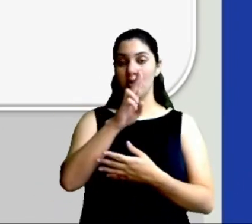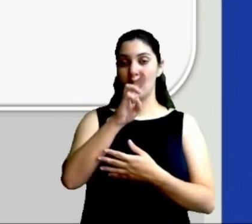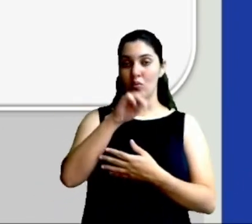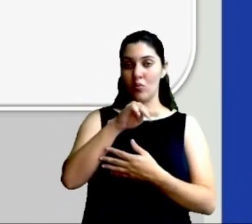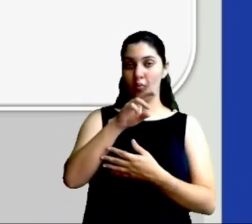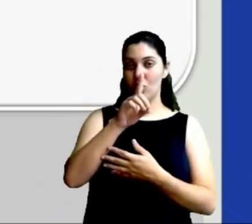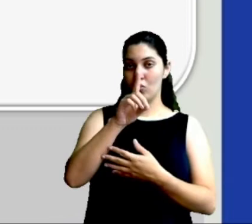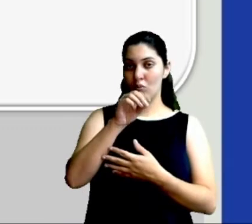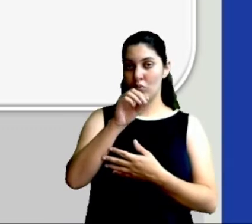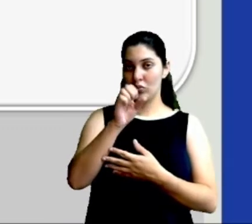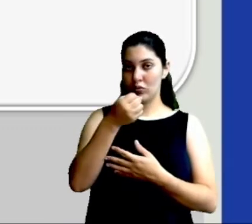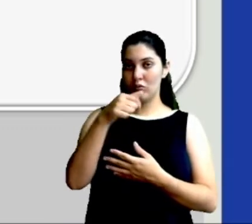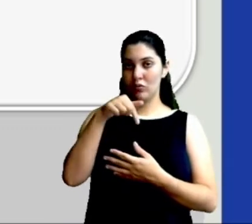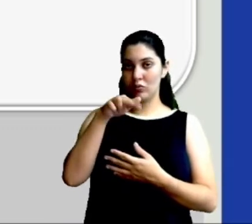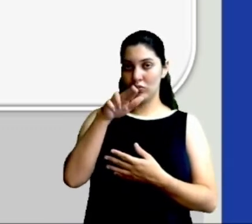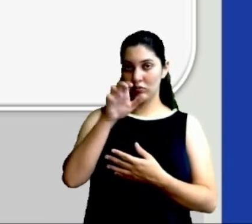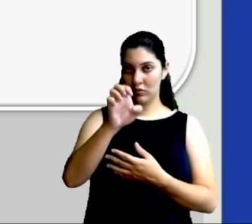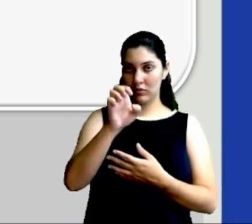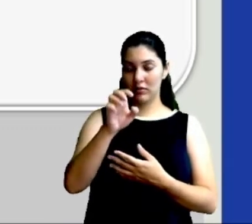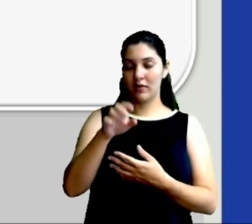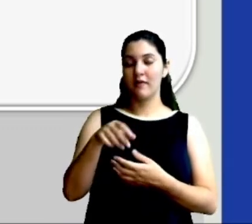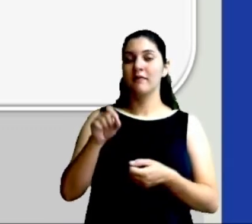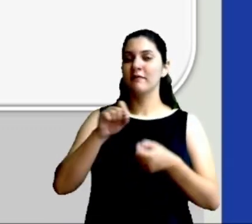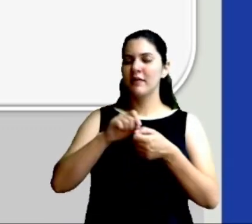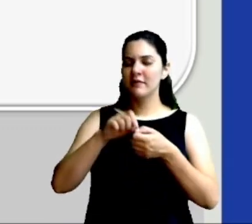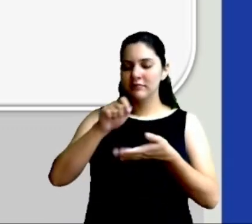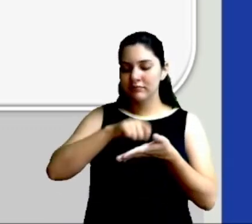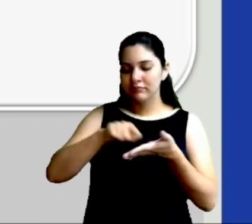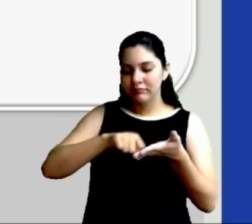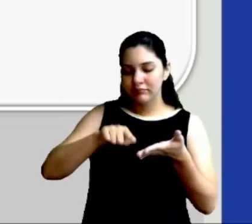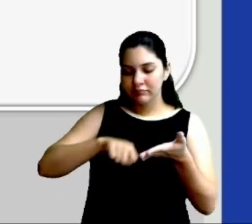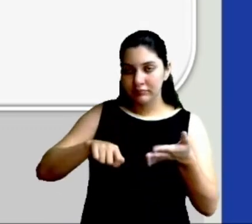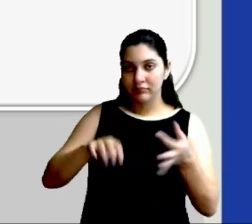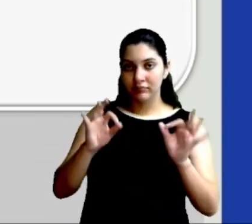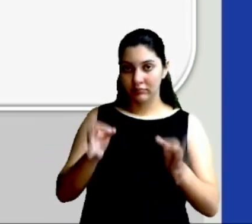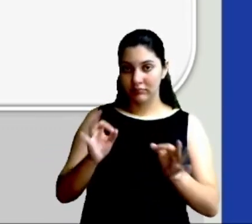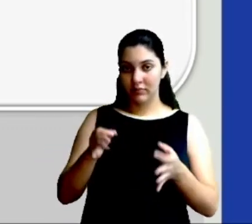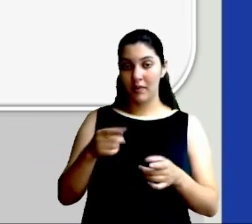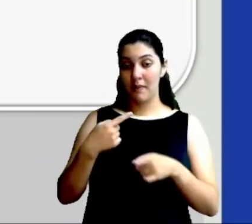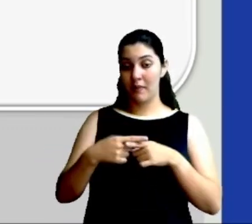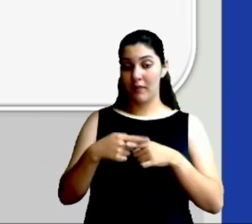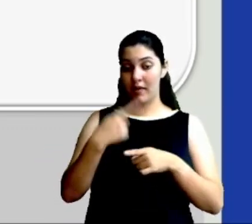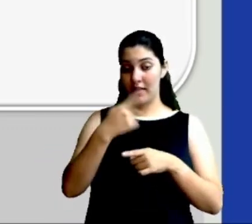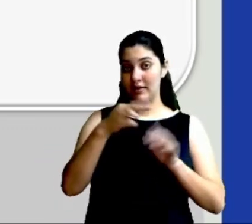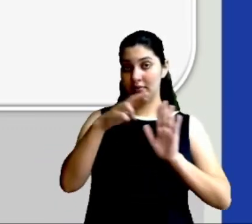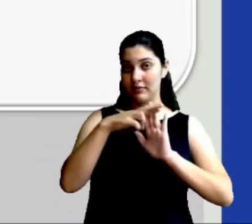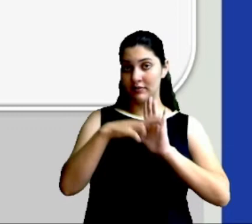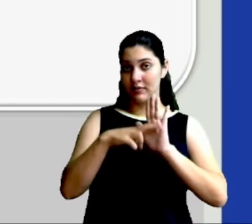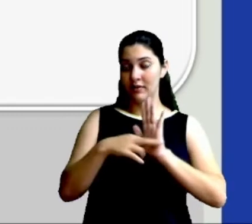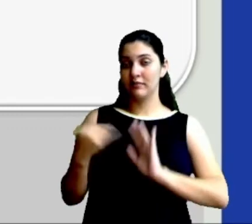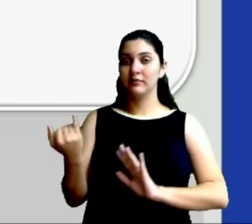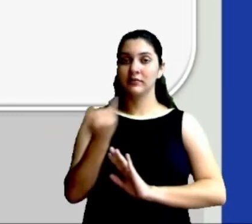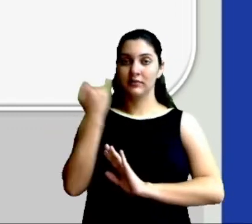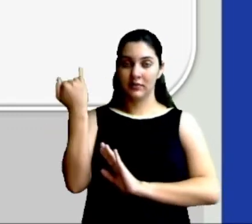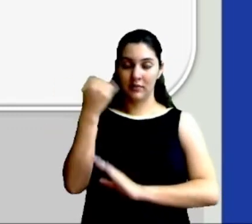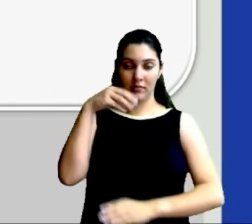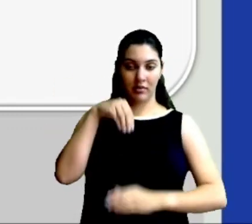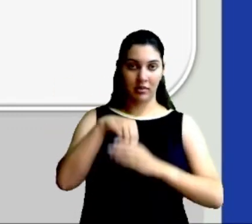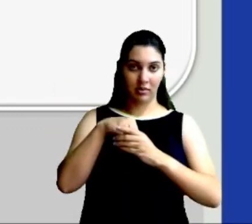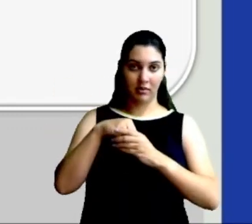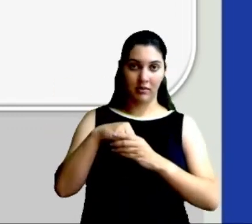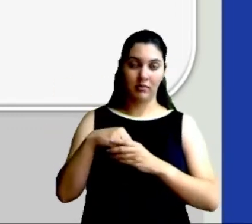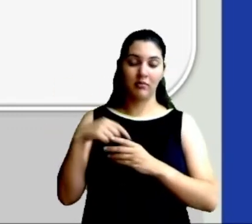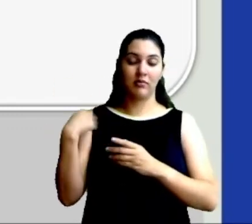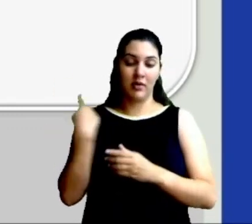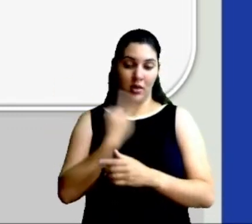dos que, certo? Então, vai fazendo tuas anotações aí, porque essas regrinhas são muito importantes dentro da